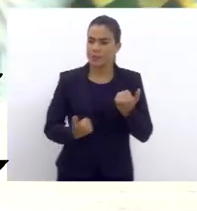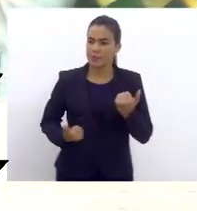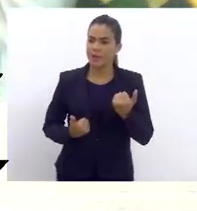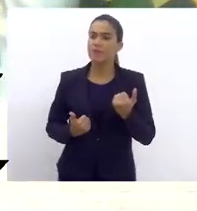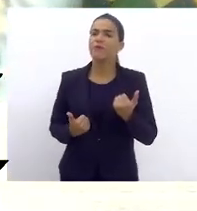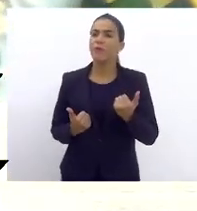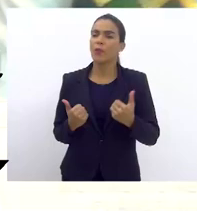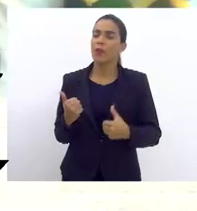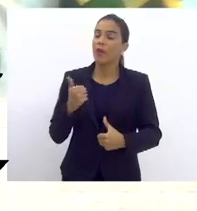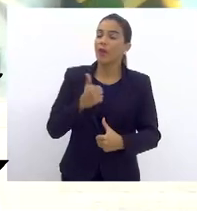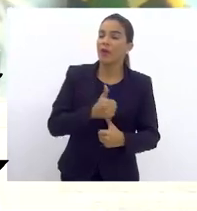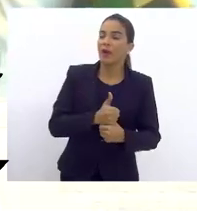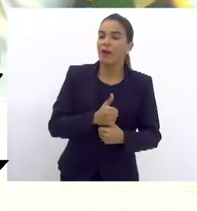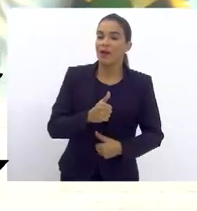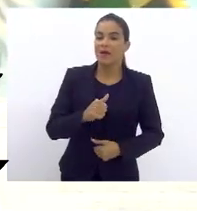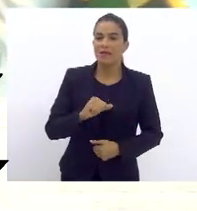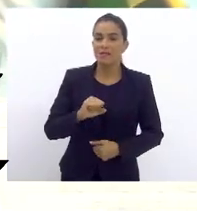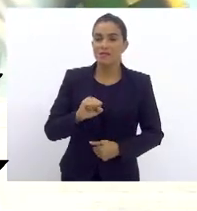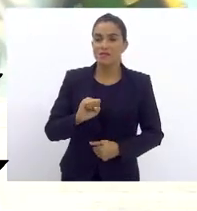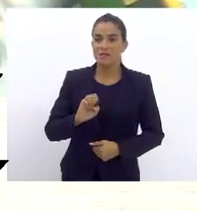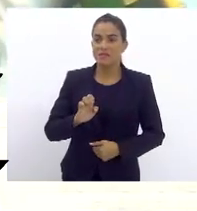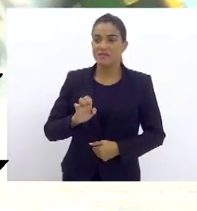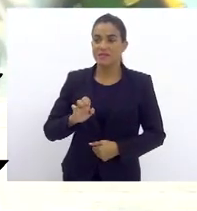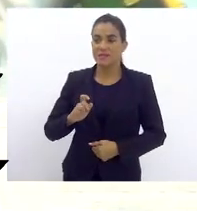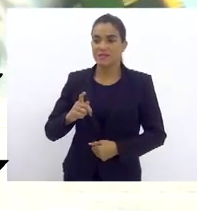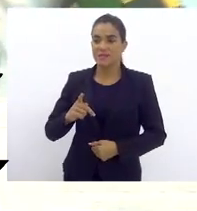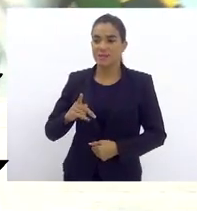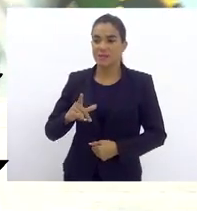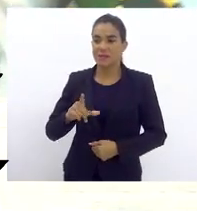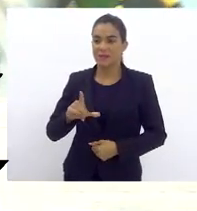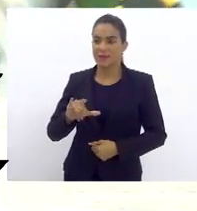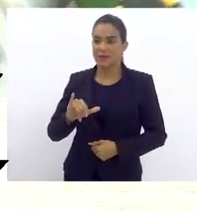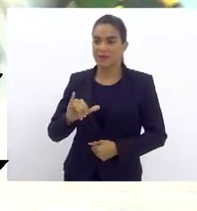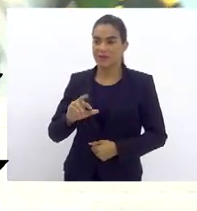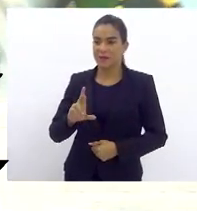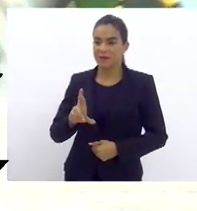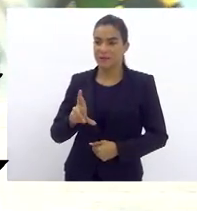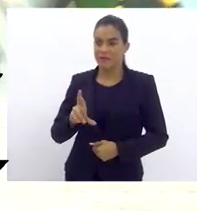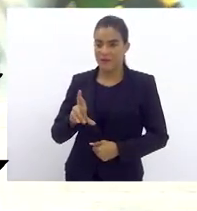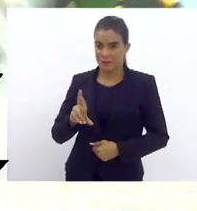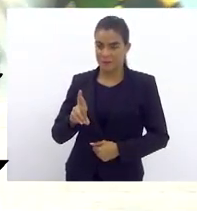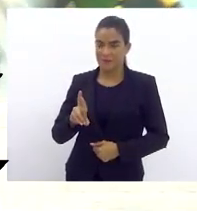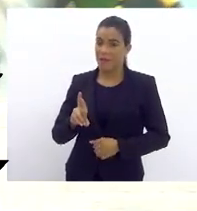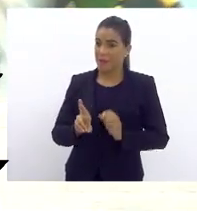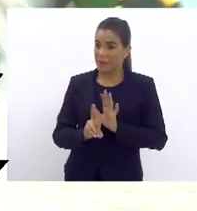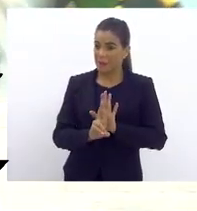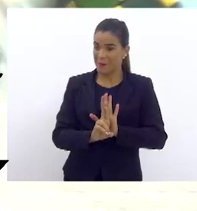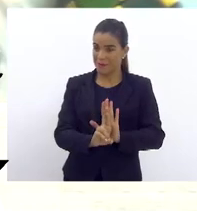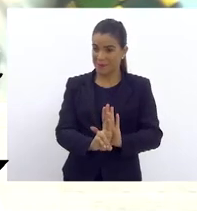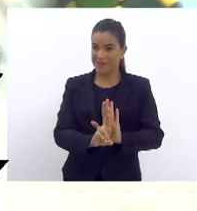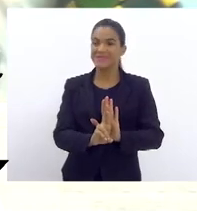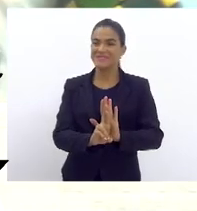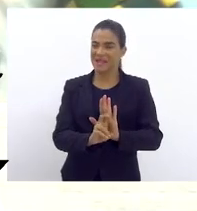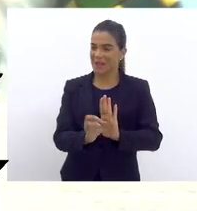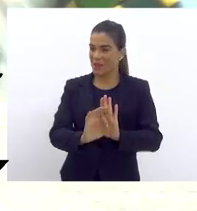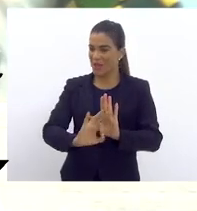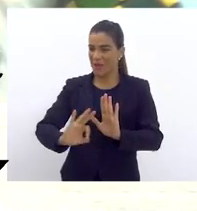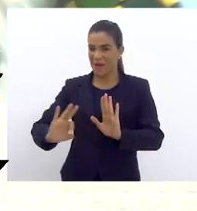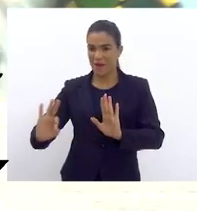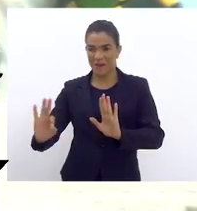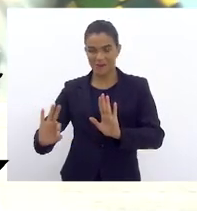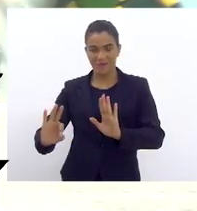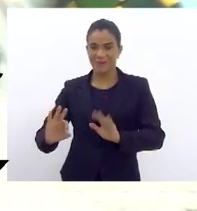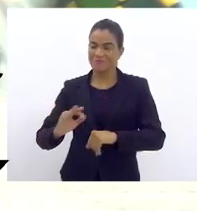a cepir né que é a nossa muito bem representada pela nossa querida